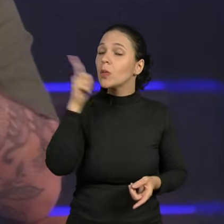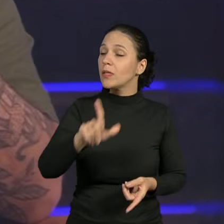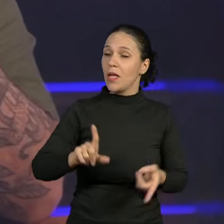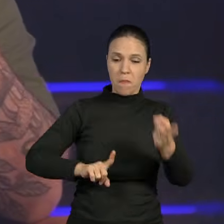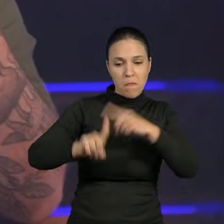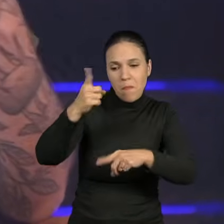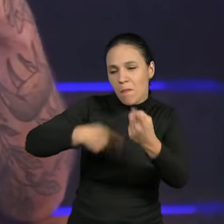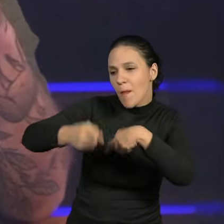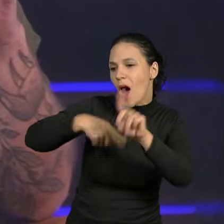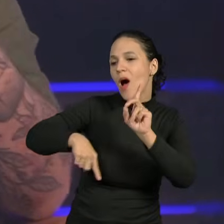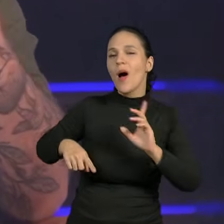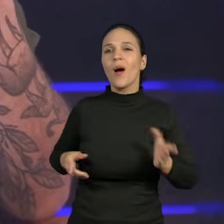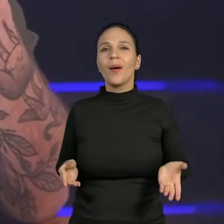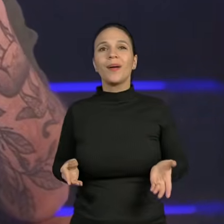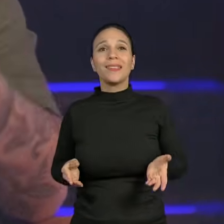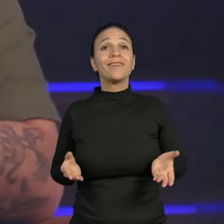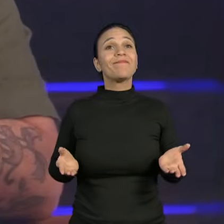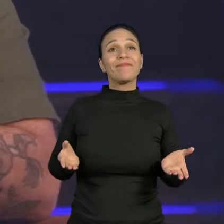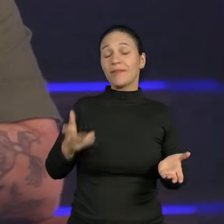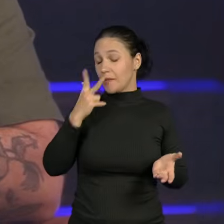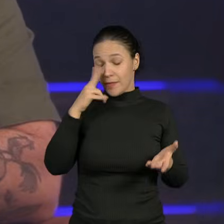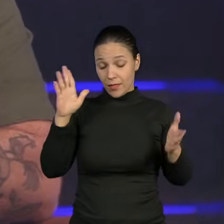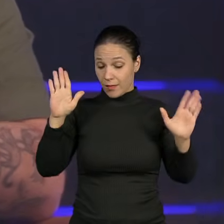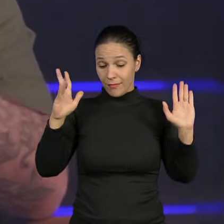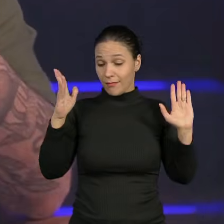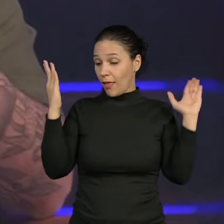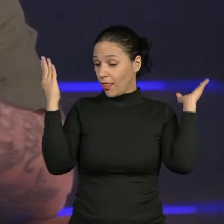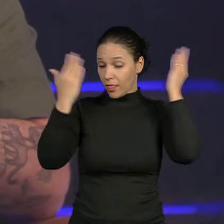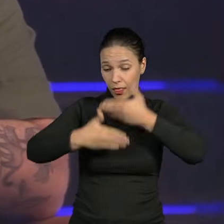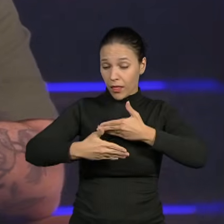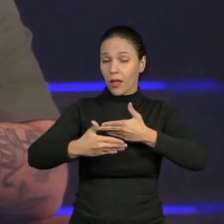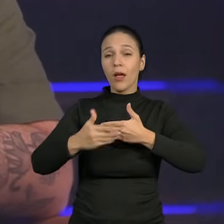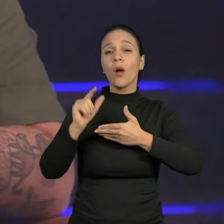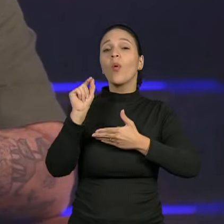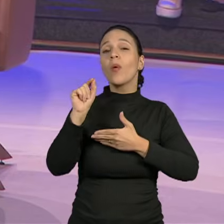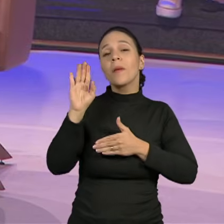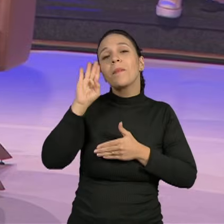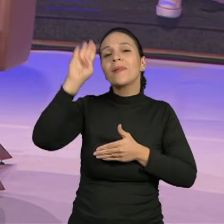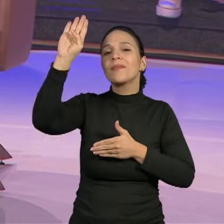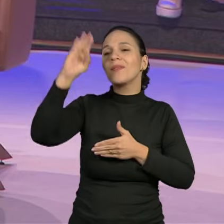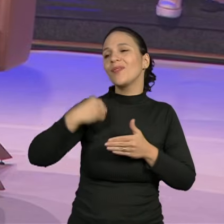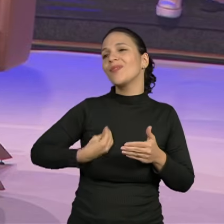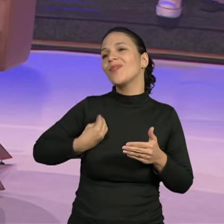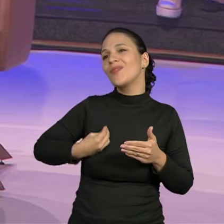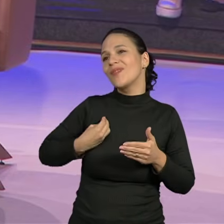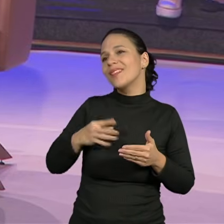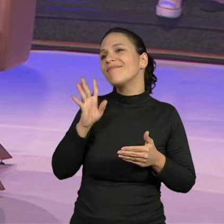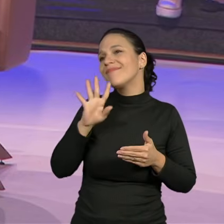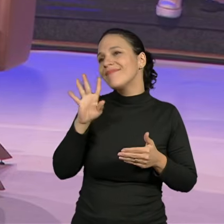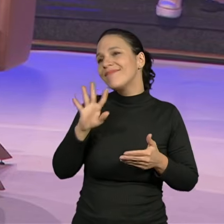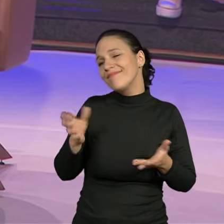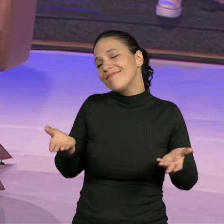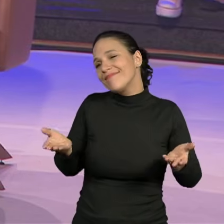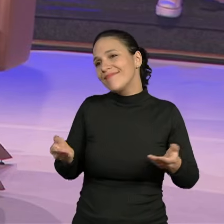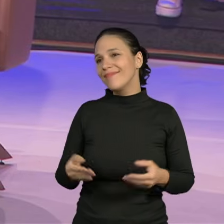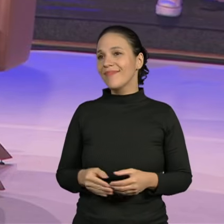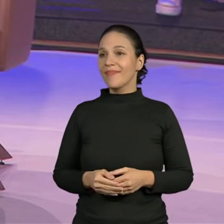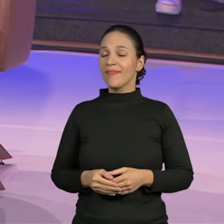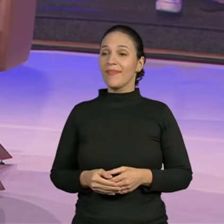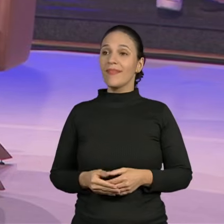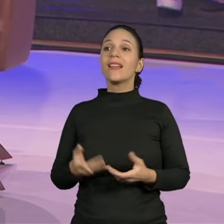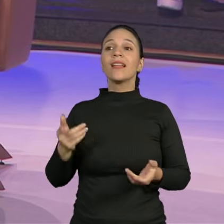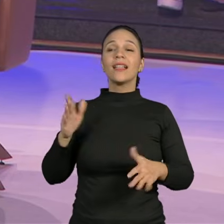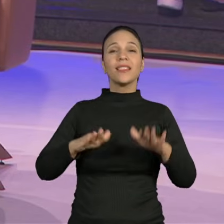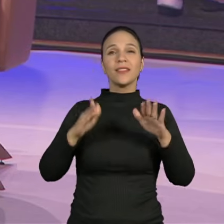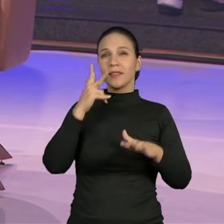resultado. Então a gente acaba ficando cego às vezes para as coisas que são legais, que fazem bem, né? Então acho que todo mundo